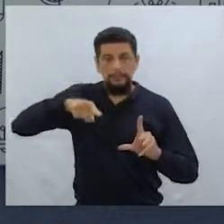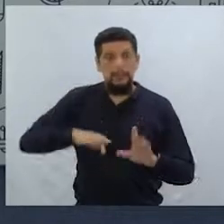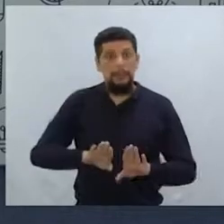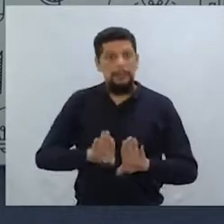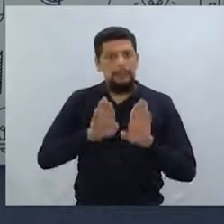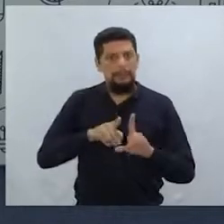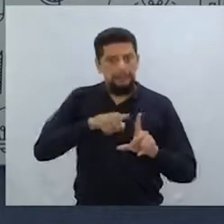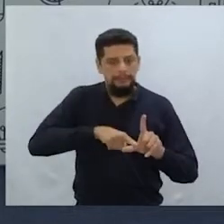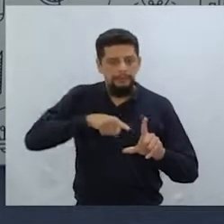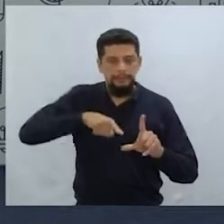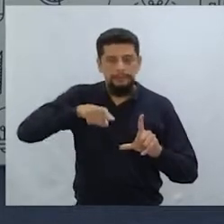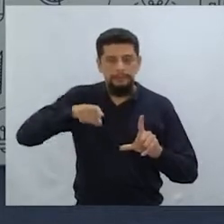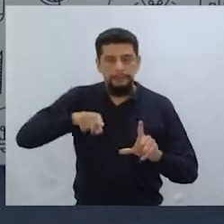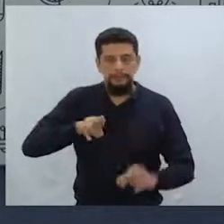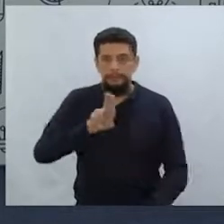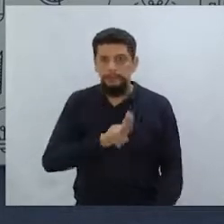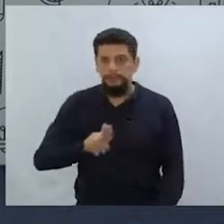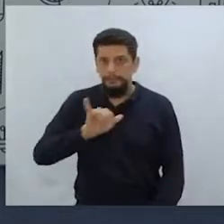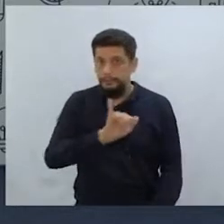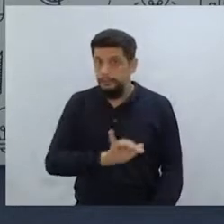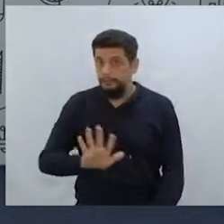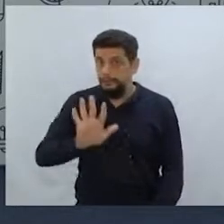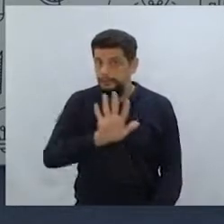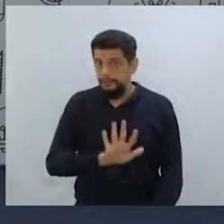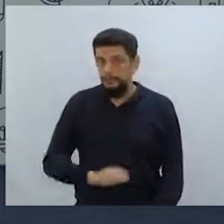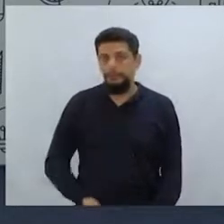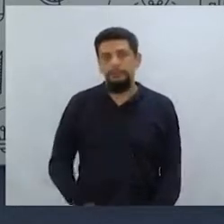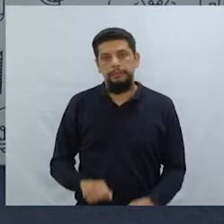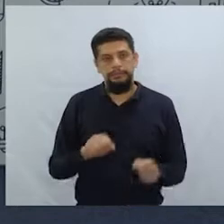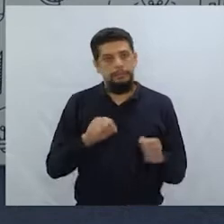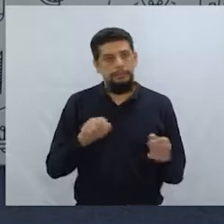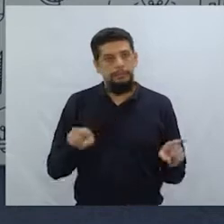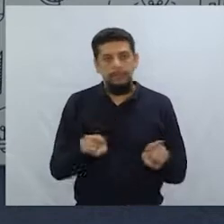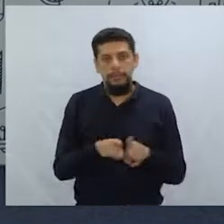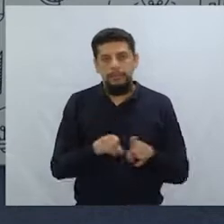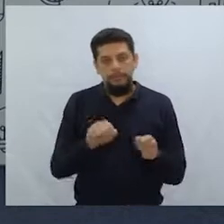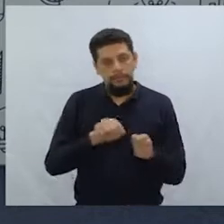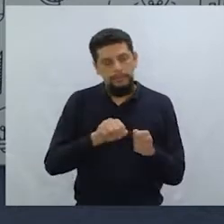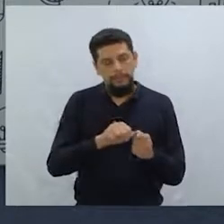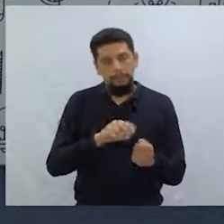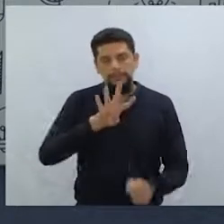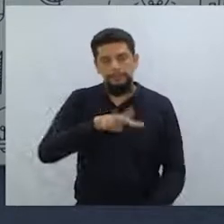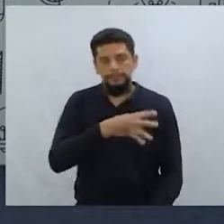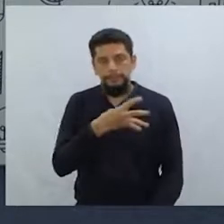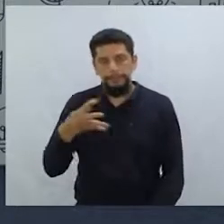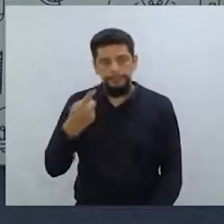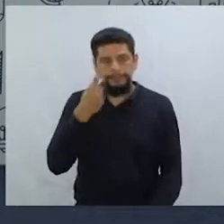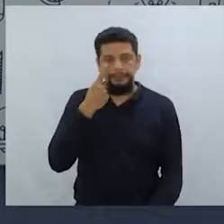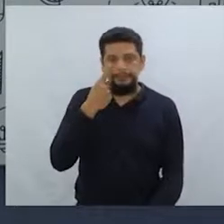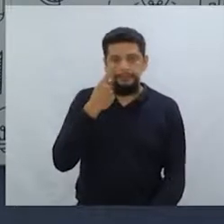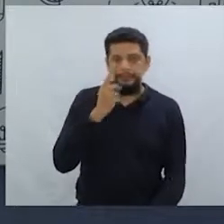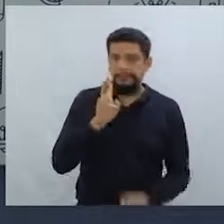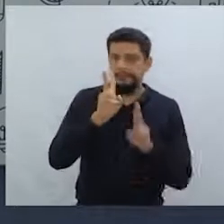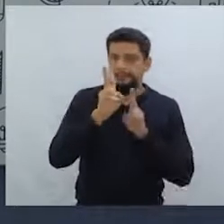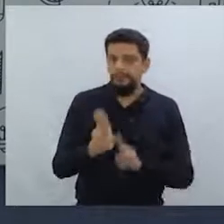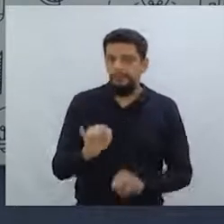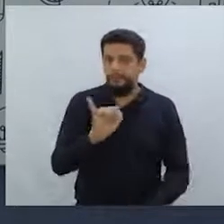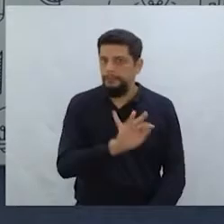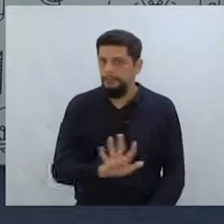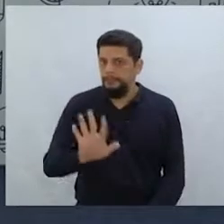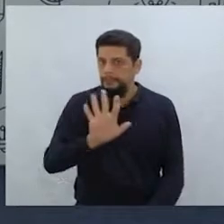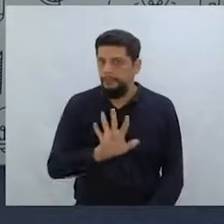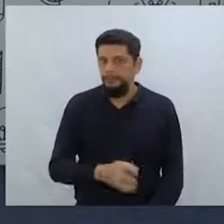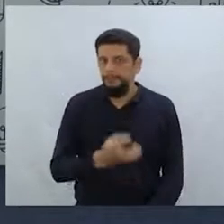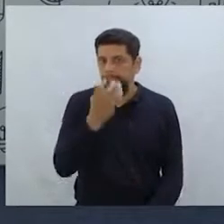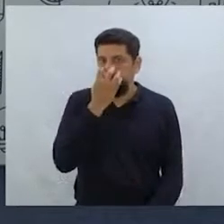gráfico, mas é um gráfico também utilizando imagens, como nós fizemos lá na nossa tabela. Vejam lá. Coloquei a mesma